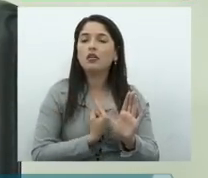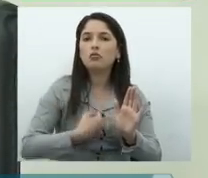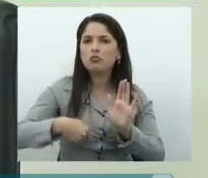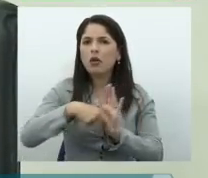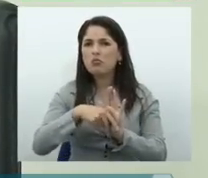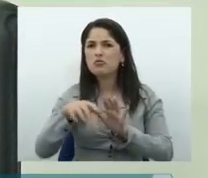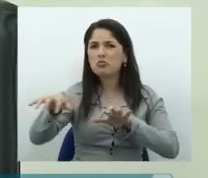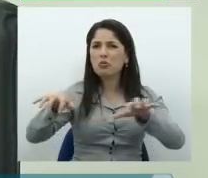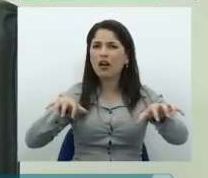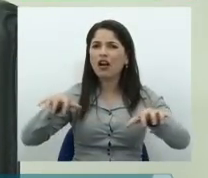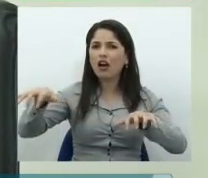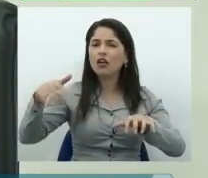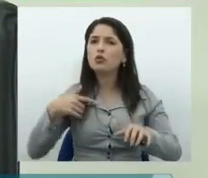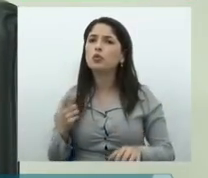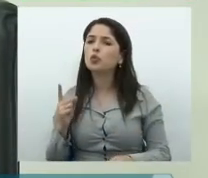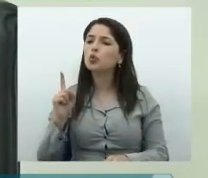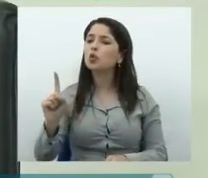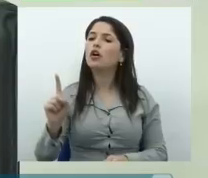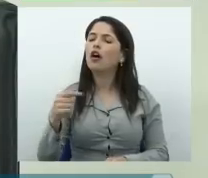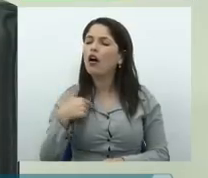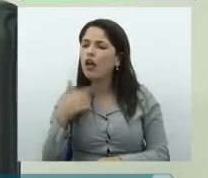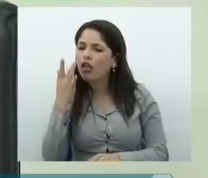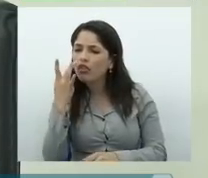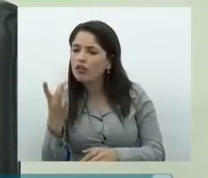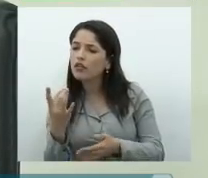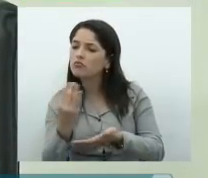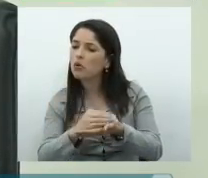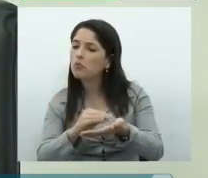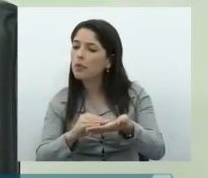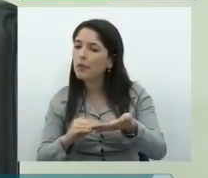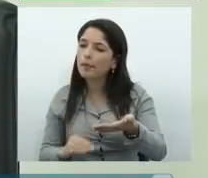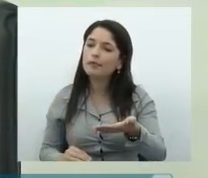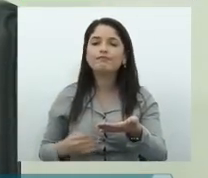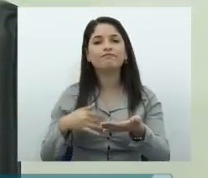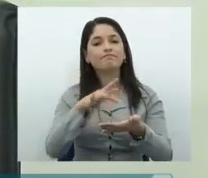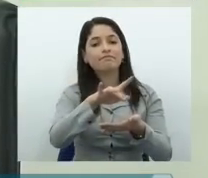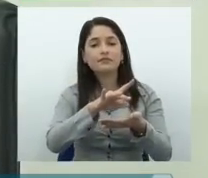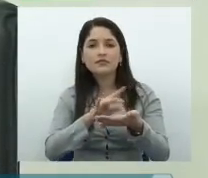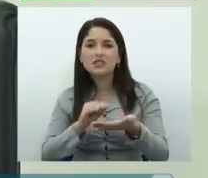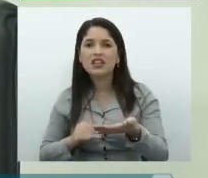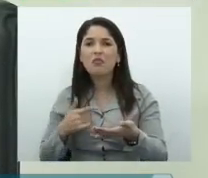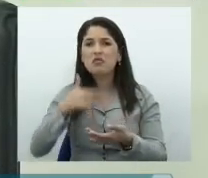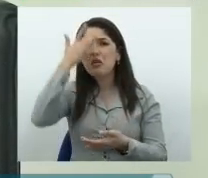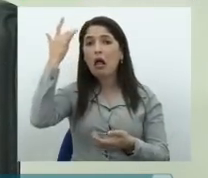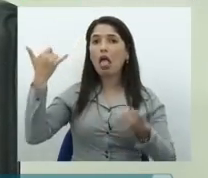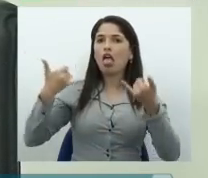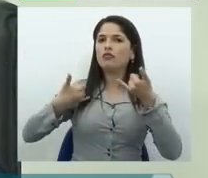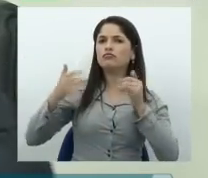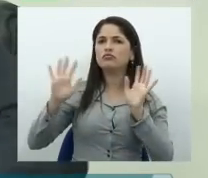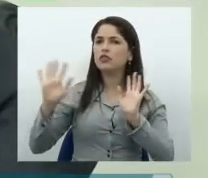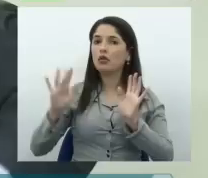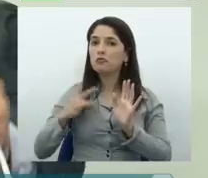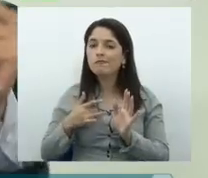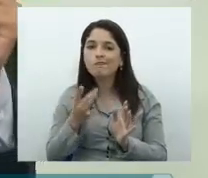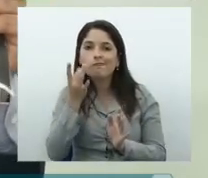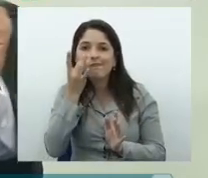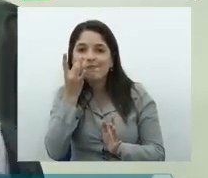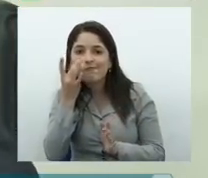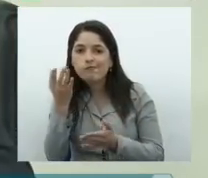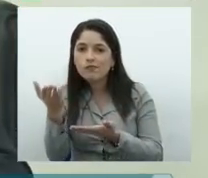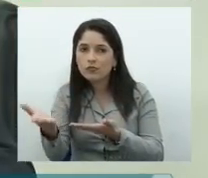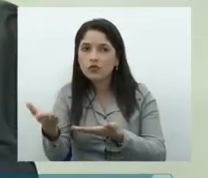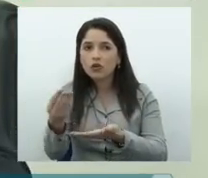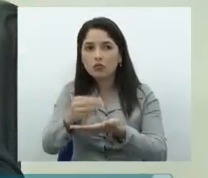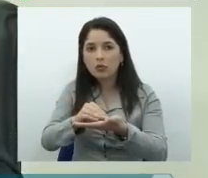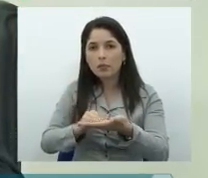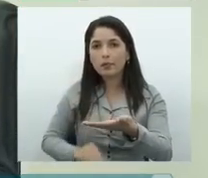bairros. Não vivo de relatório, eu vivo de relato. Então, é por isso que nos permite discutir também com os nossos especialistas para que a gente chegue num